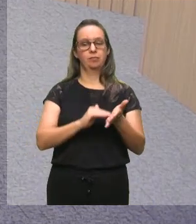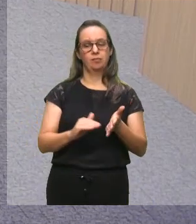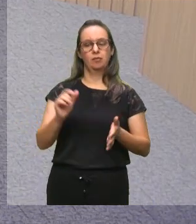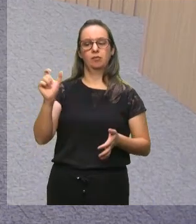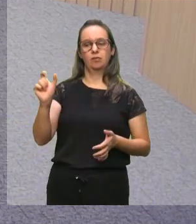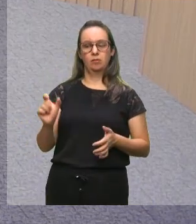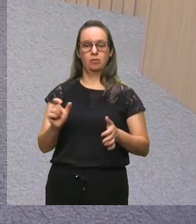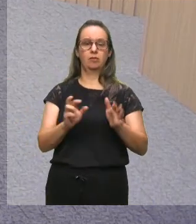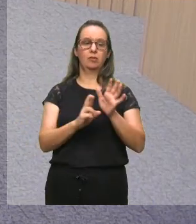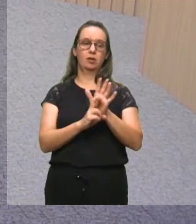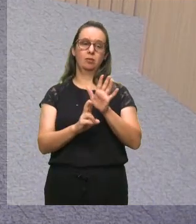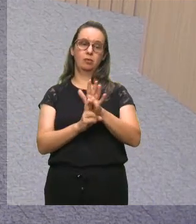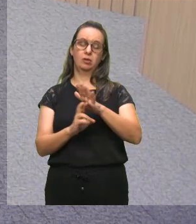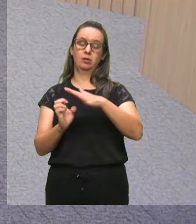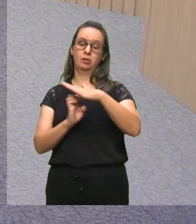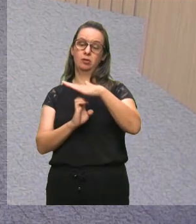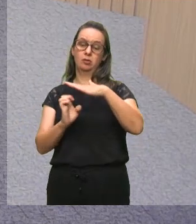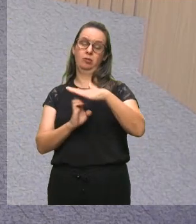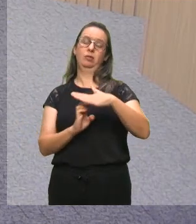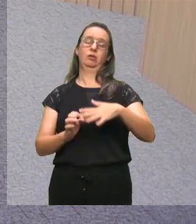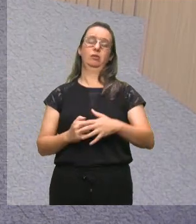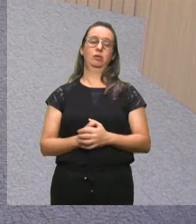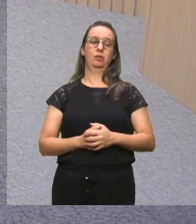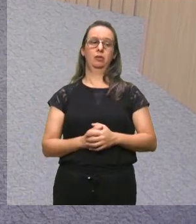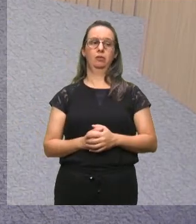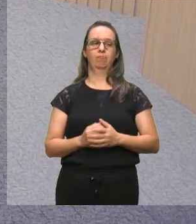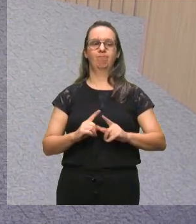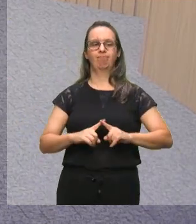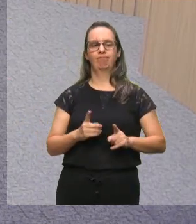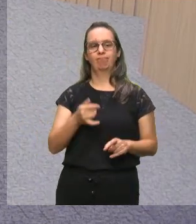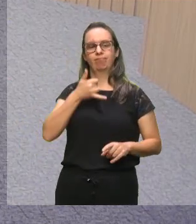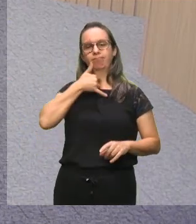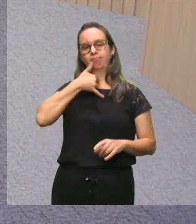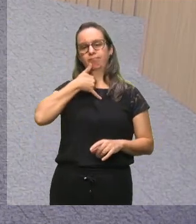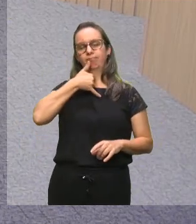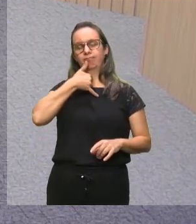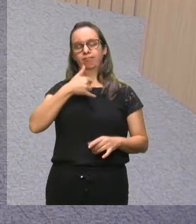tivesse sido feita nos conselhos, mas, infelizmente, isso não aconteceu com a educação.